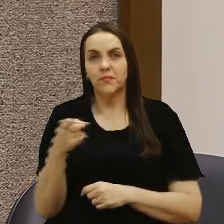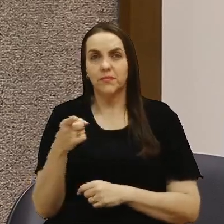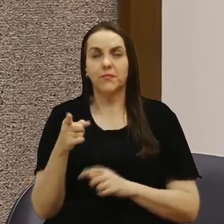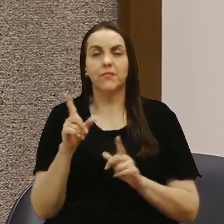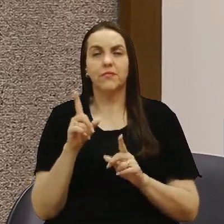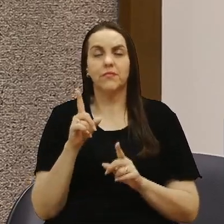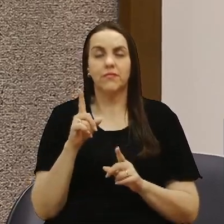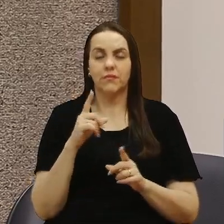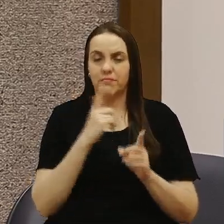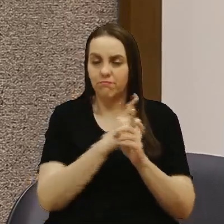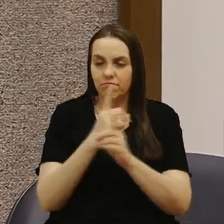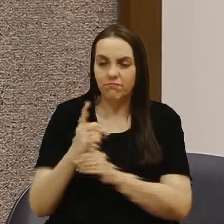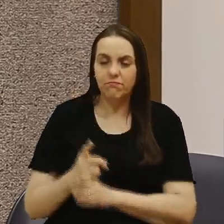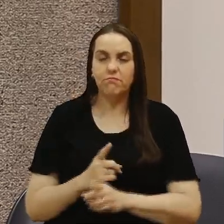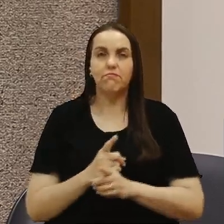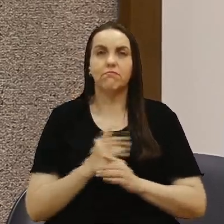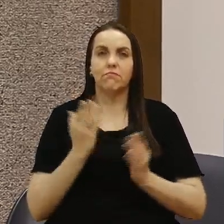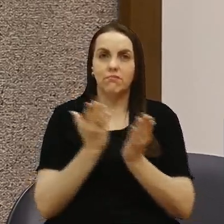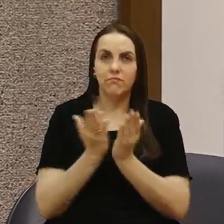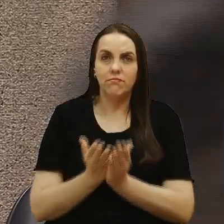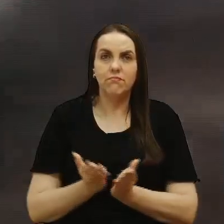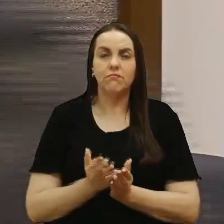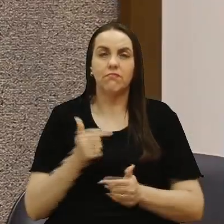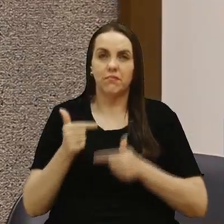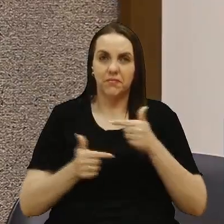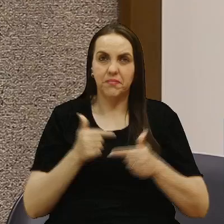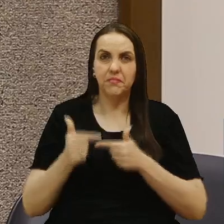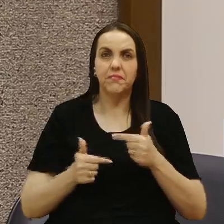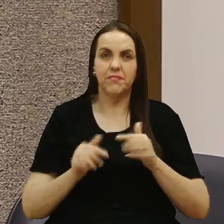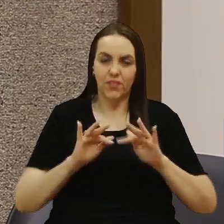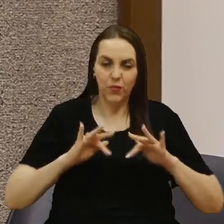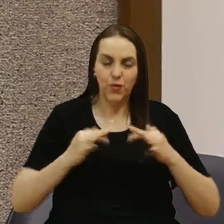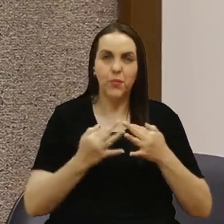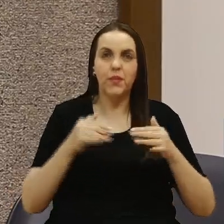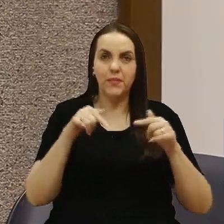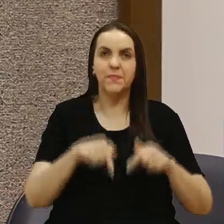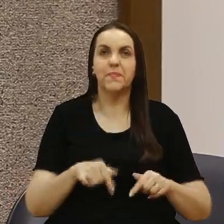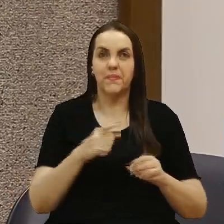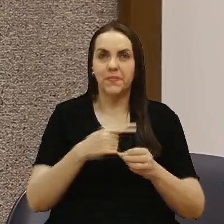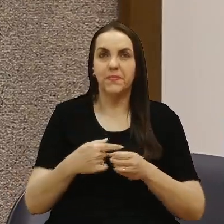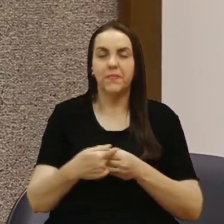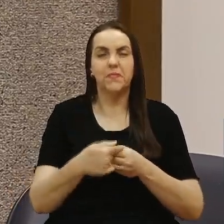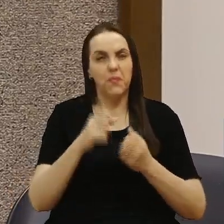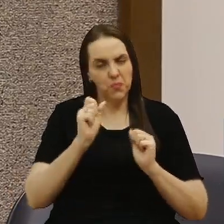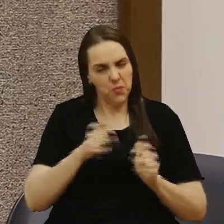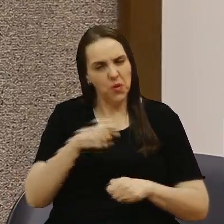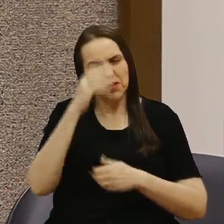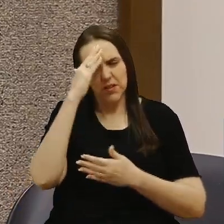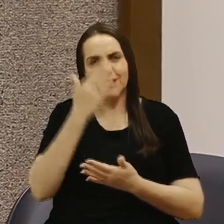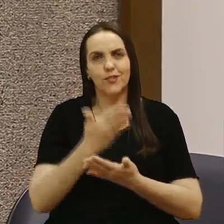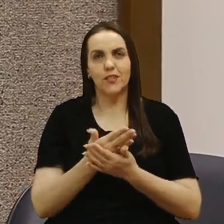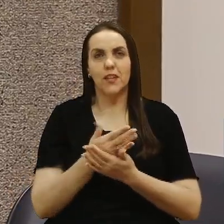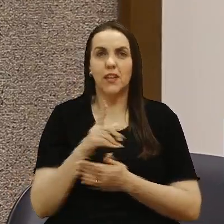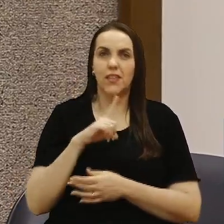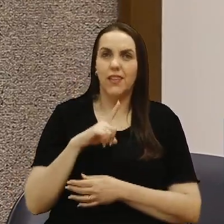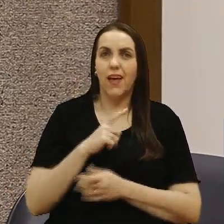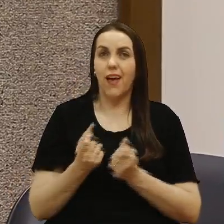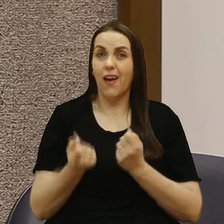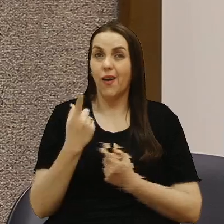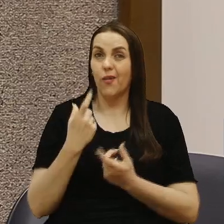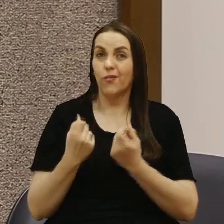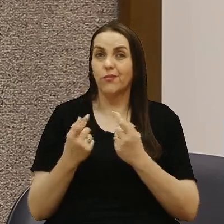que estudem, que trabalhem e que construam uma família nessa cidade. E pode acreditar, tem meia dúzia